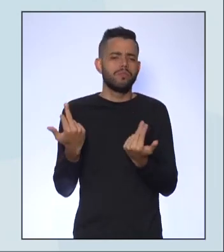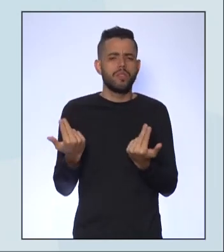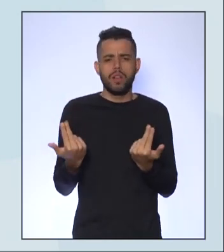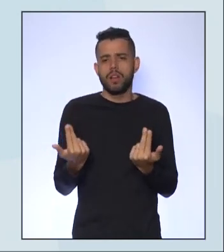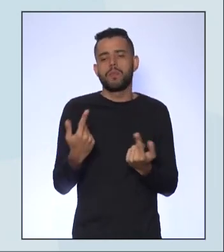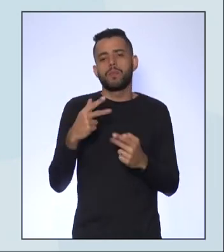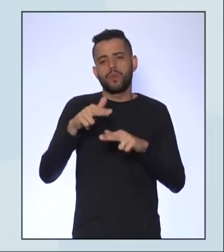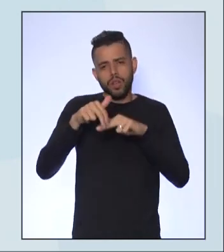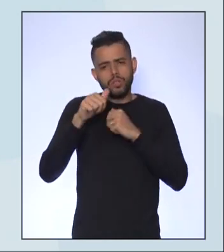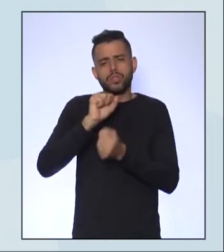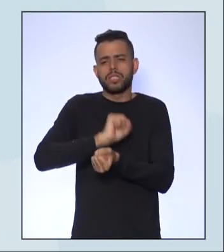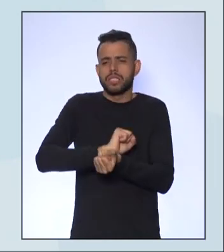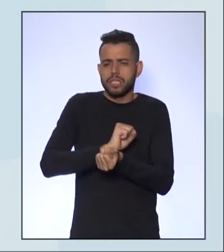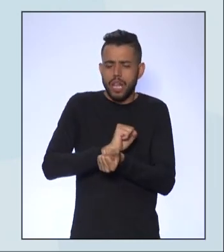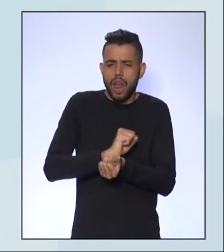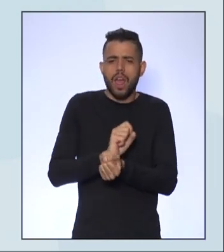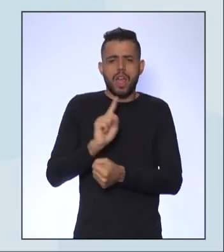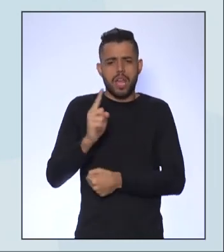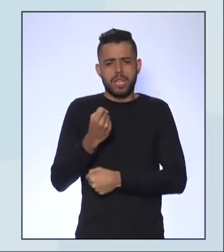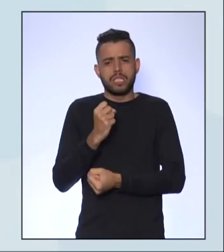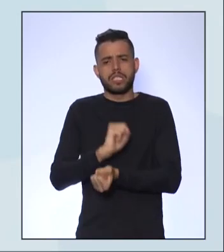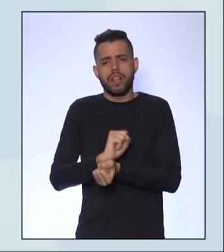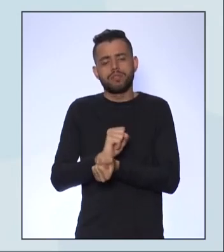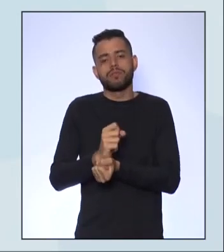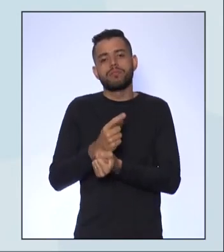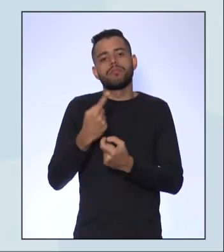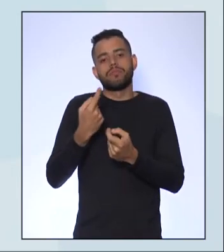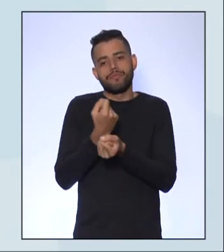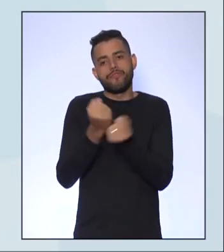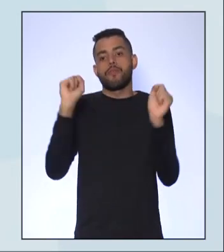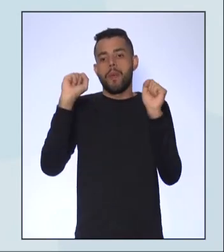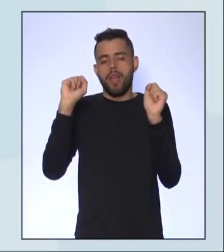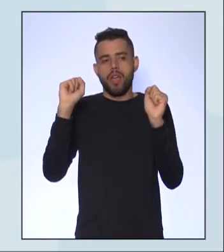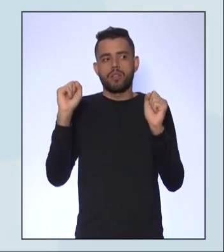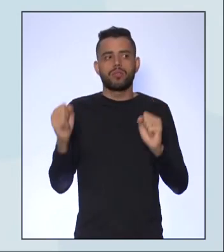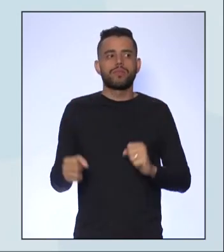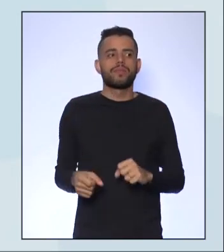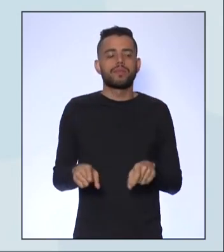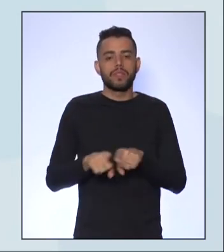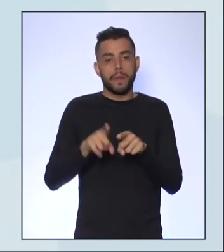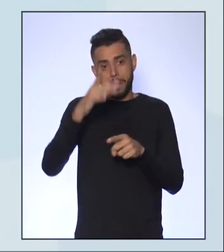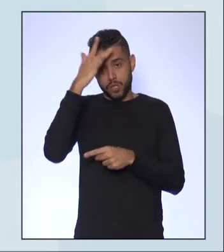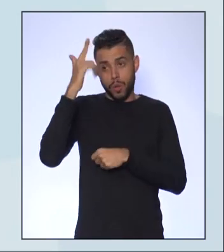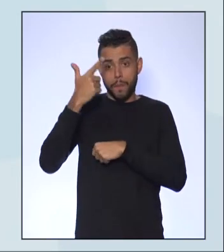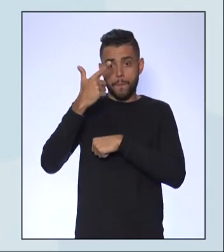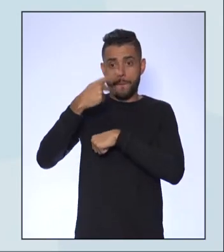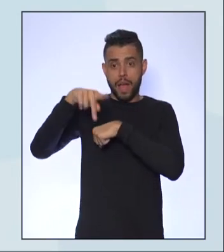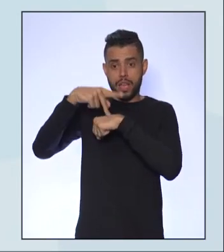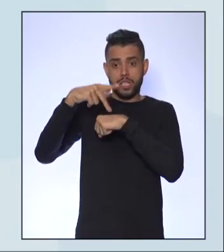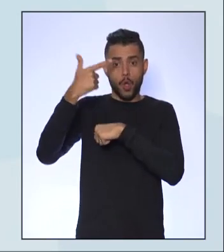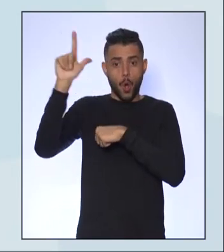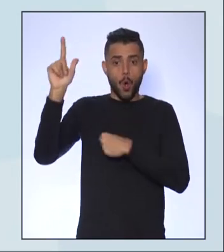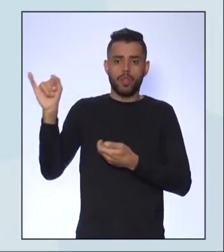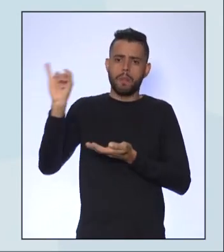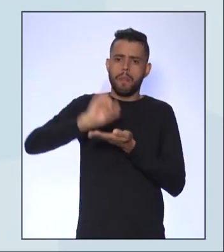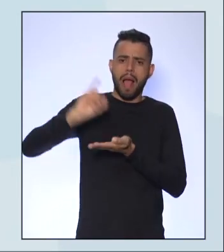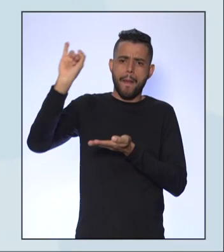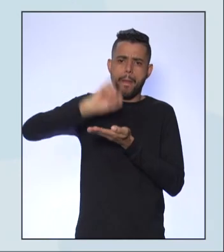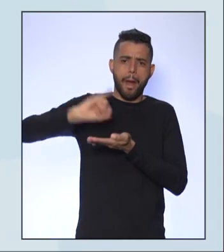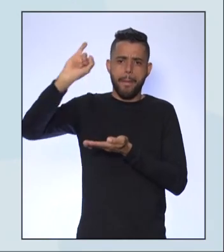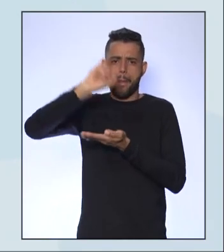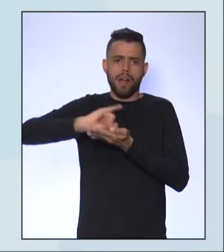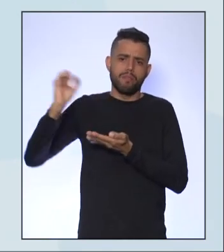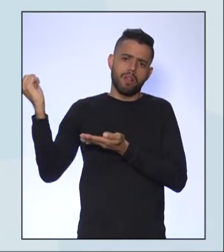os ex-escravos que foram libertos, os imigrantes que chegaram, o pessoal